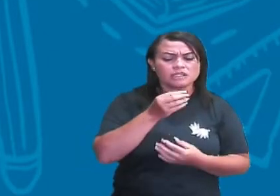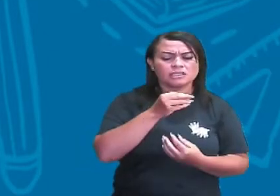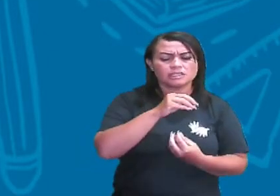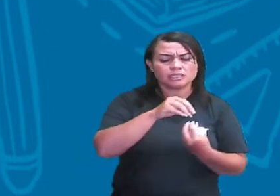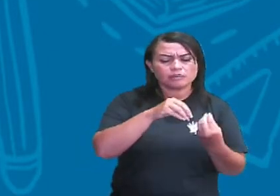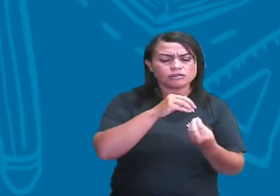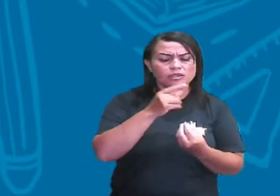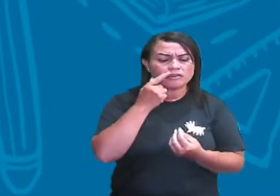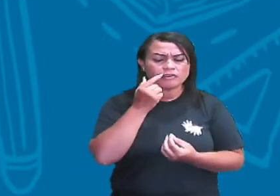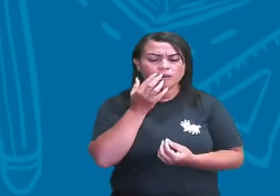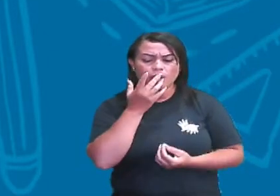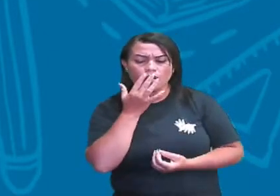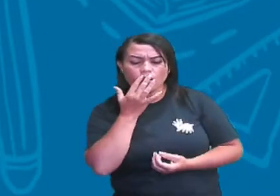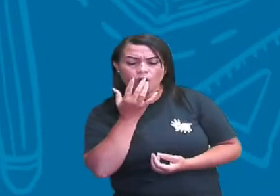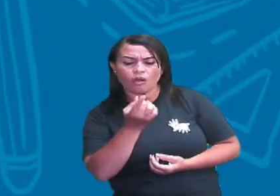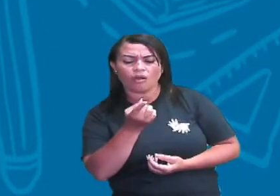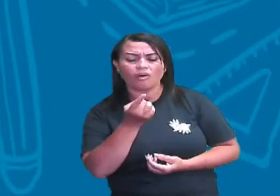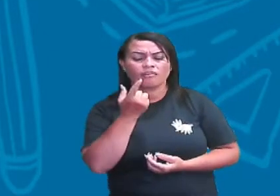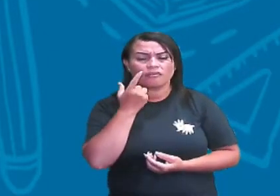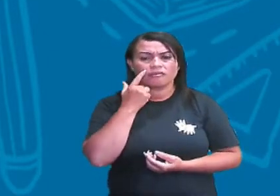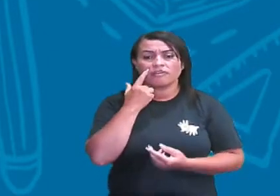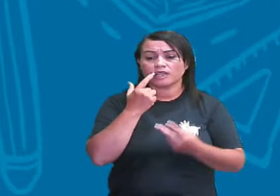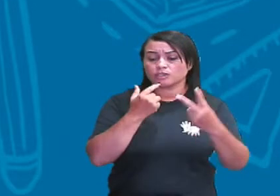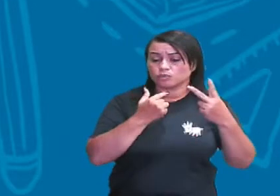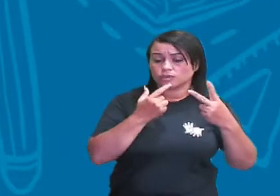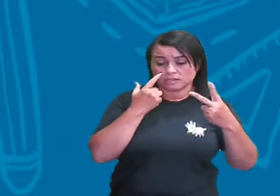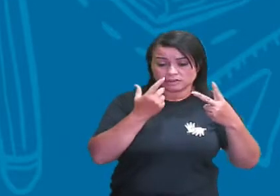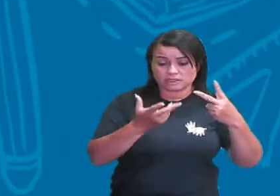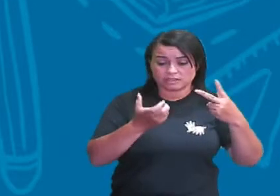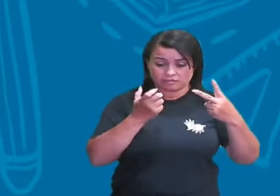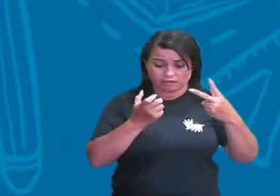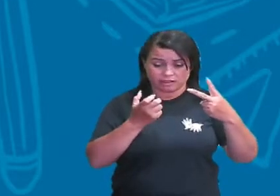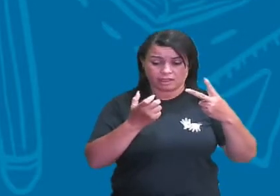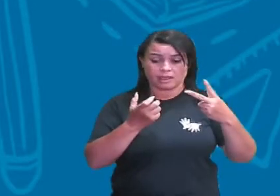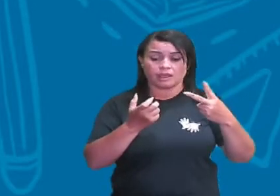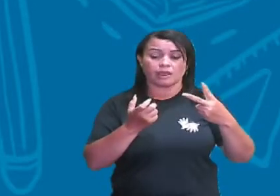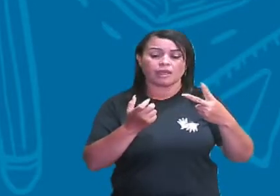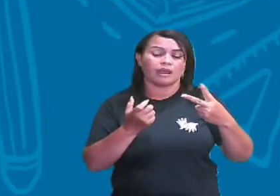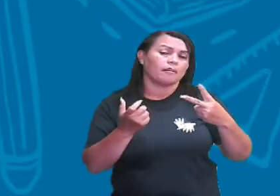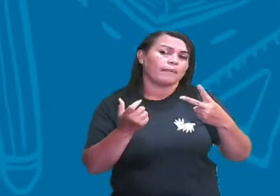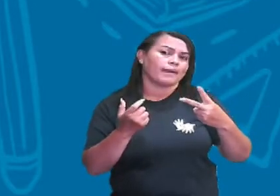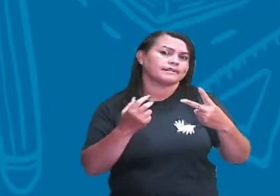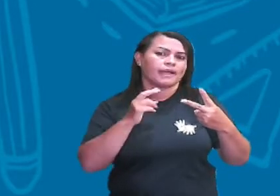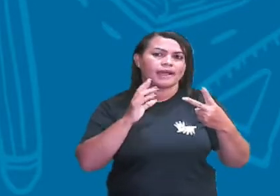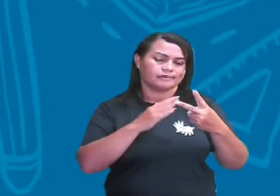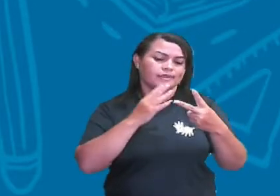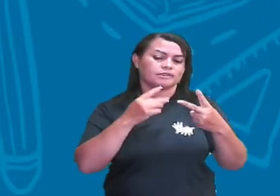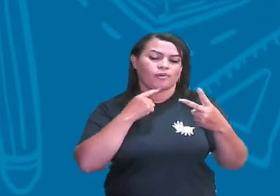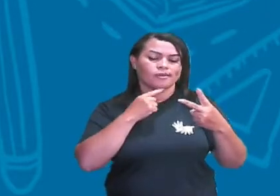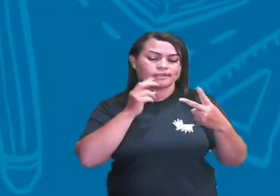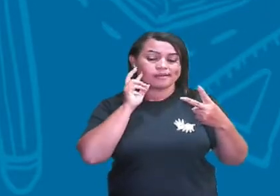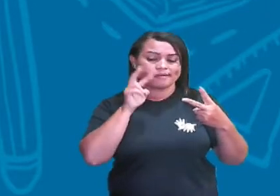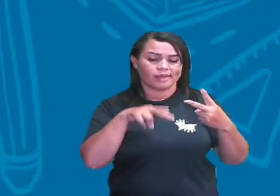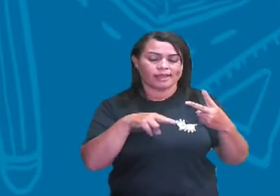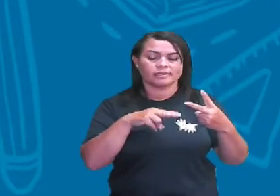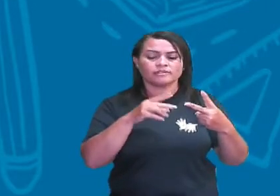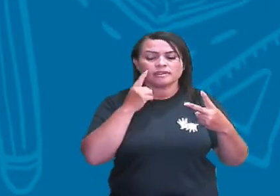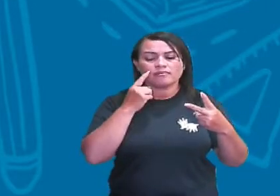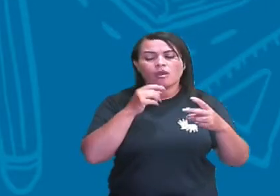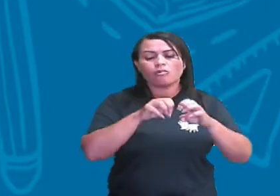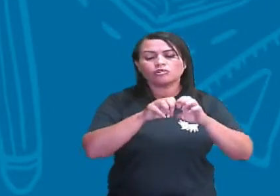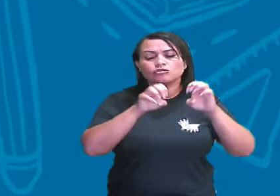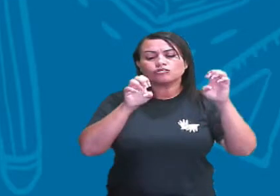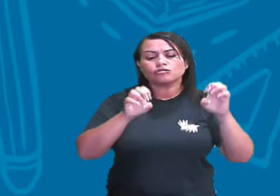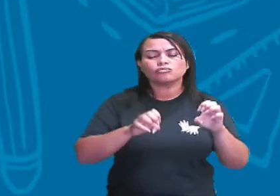Você vê uma cor, vê duas. Isso que você enxerga não necessariamente precisa ser visto a olho nu. Se você vê estruturas